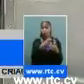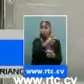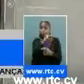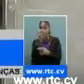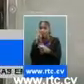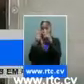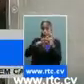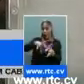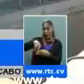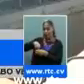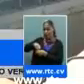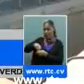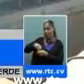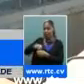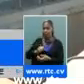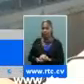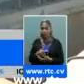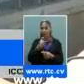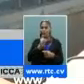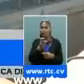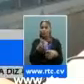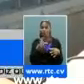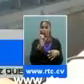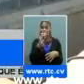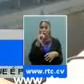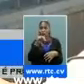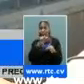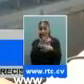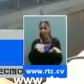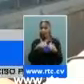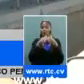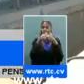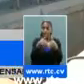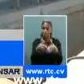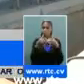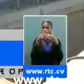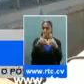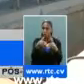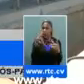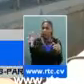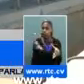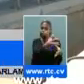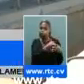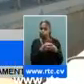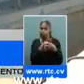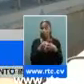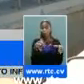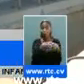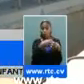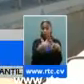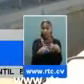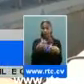fãs recebemos um alerta através do cosmar do que o navio foi assaltado por um grupo supostamente